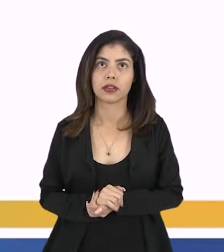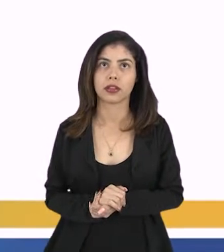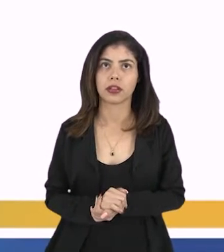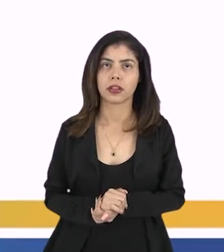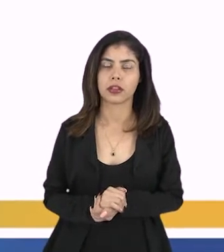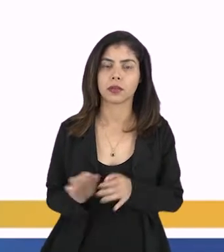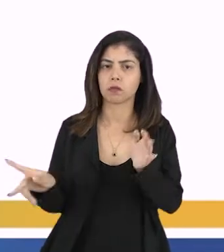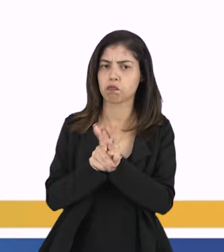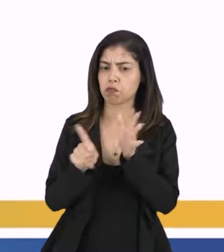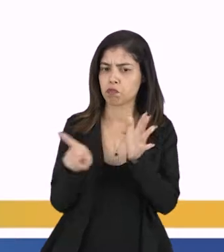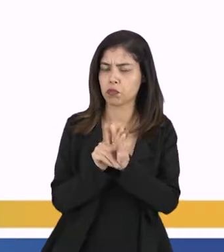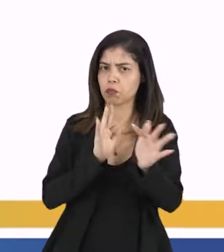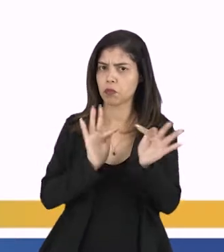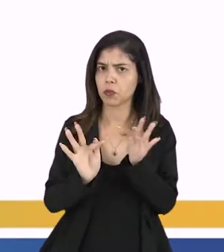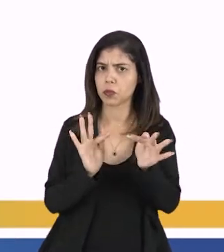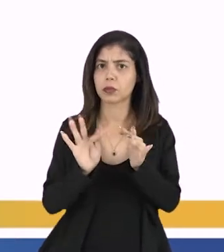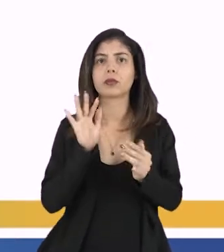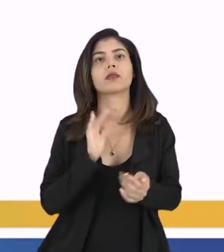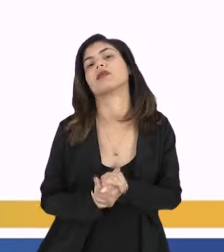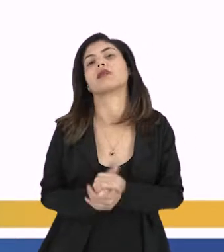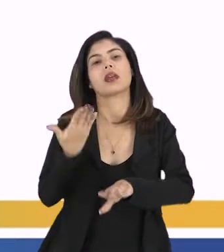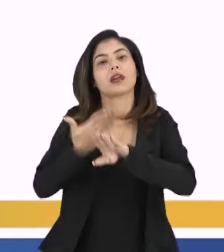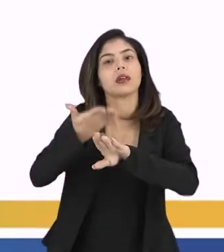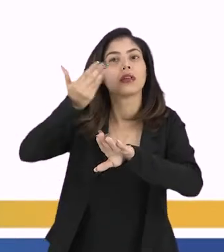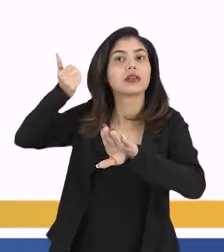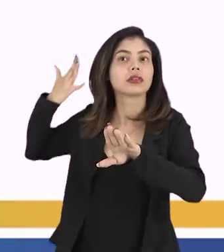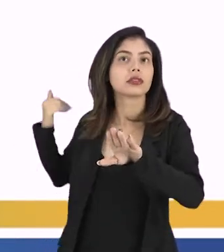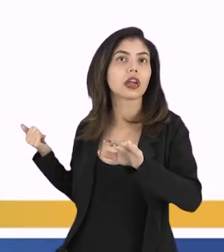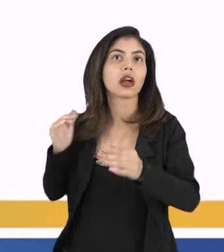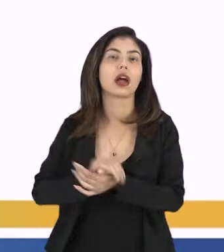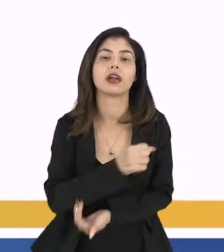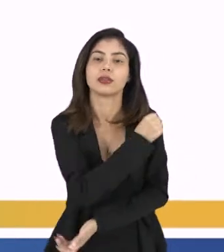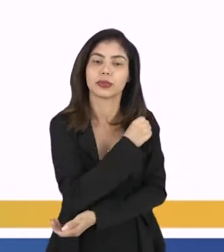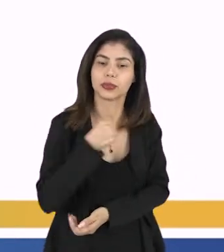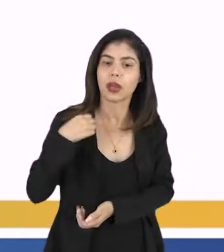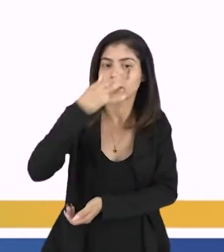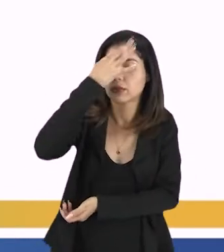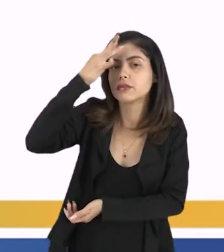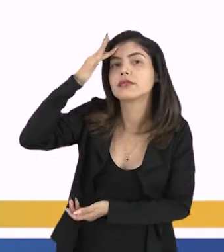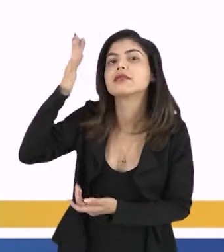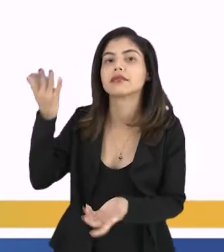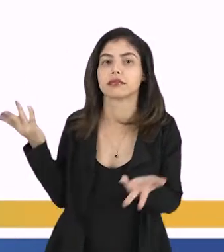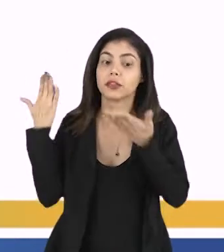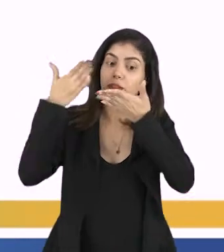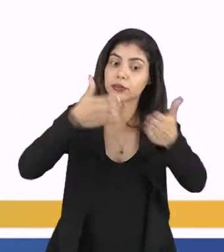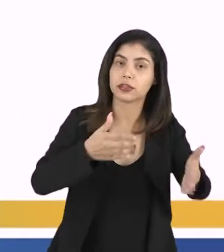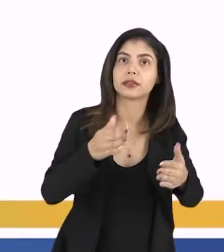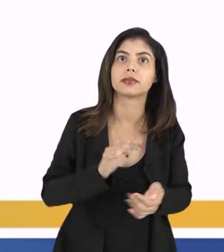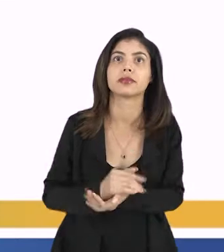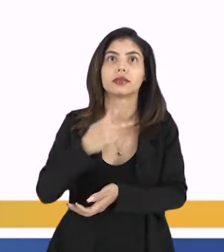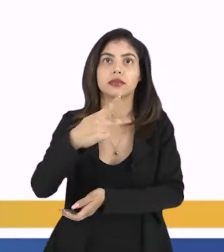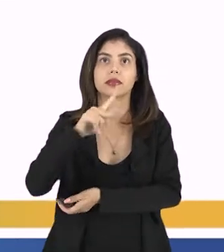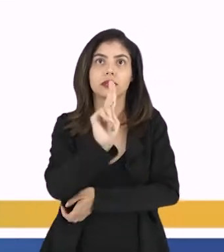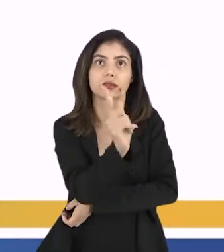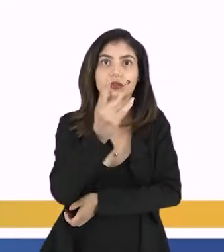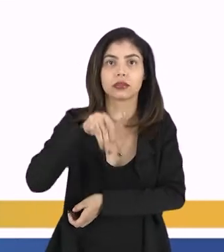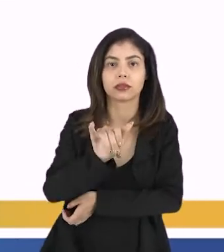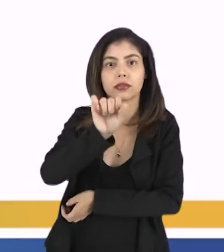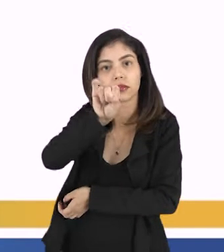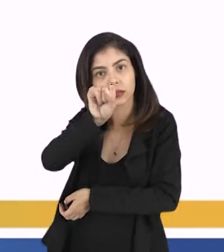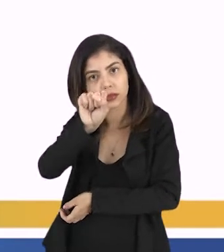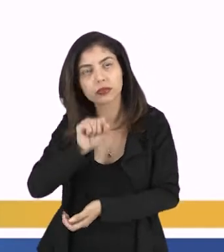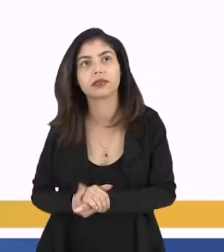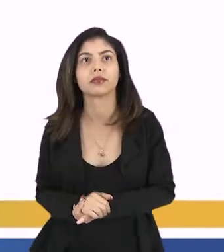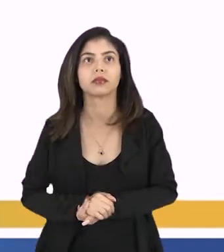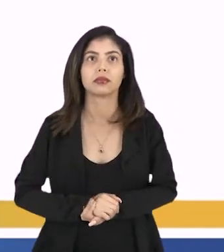que é físico. Então, para a filosofia antiga, existe essa importância, esse foco na physis, né? Já